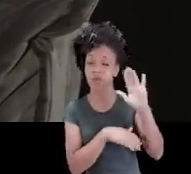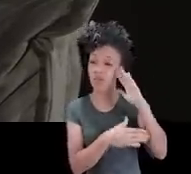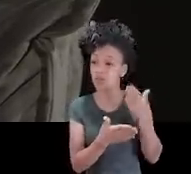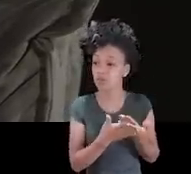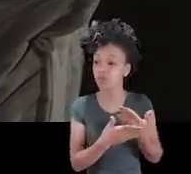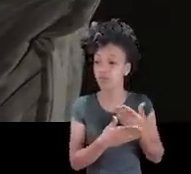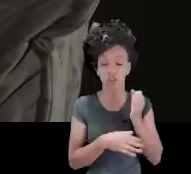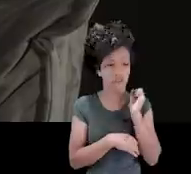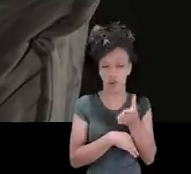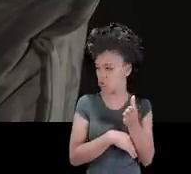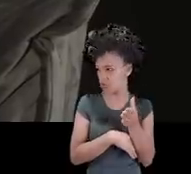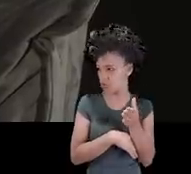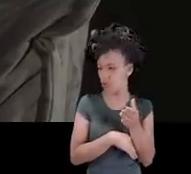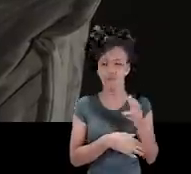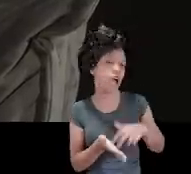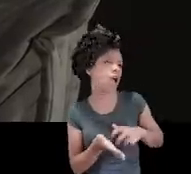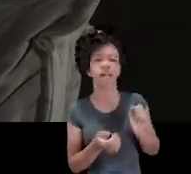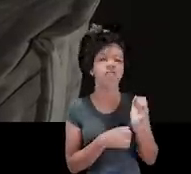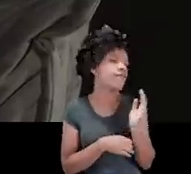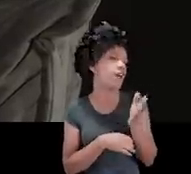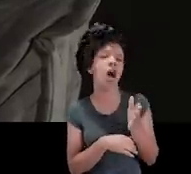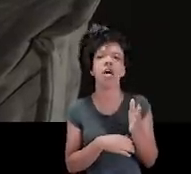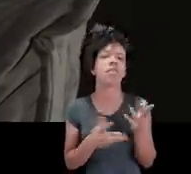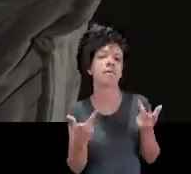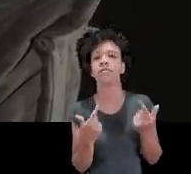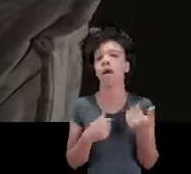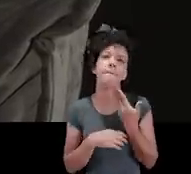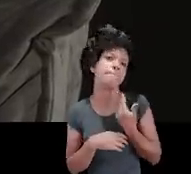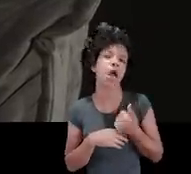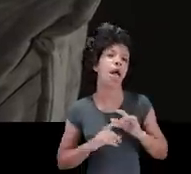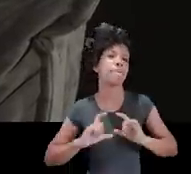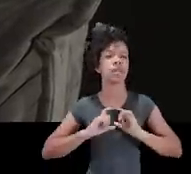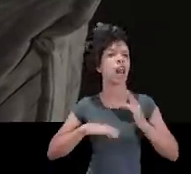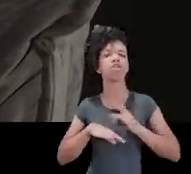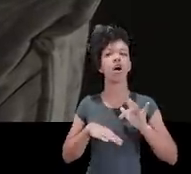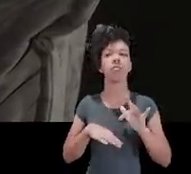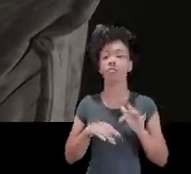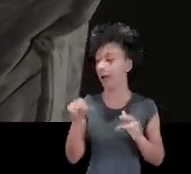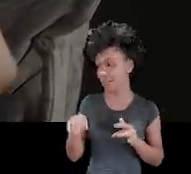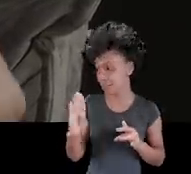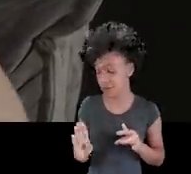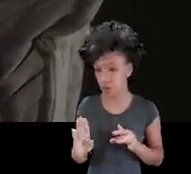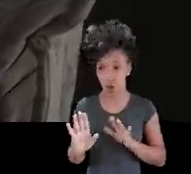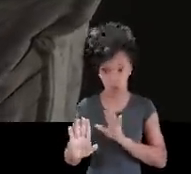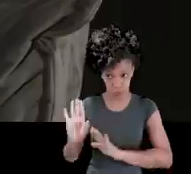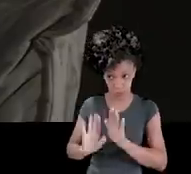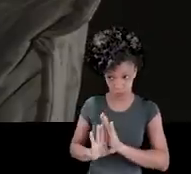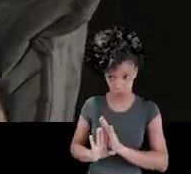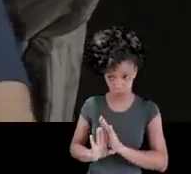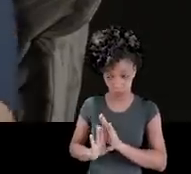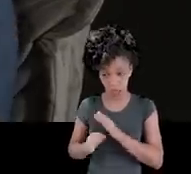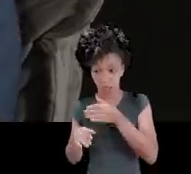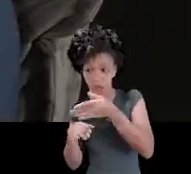que eles vão ser fodas, assim. Você vai acordar, você vai ser foda, você vai ser que seu melhor medalha de ouro, blá, blá, blá. Aqui a gente tá sempre assim, ó, cuidado, não vai